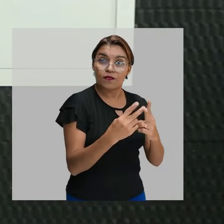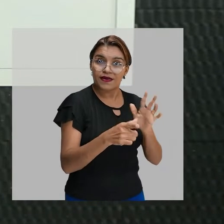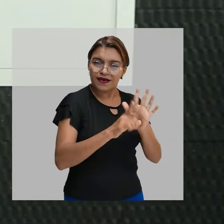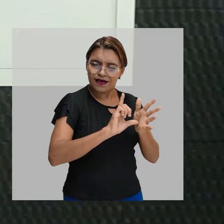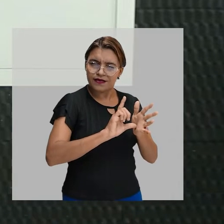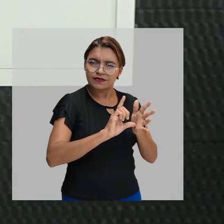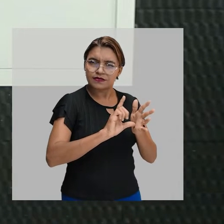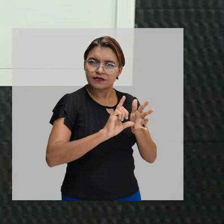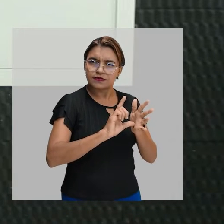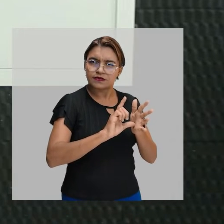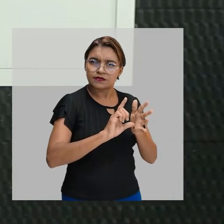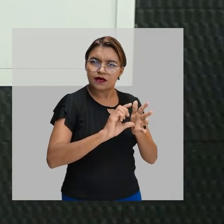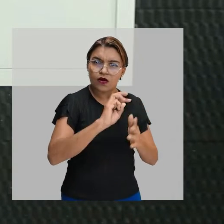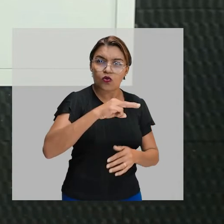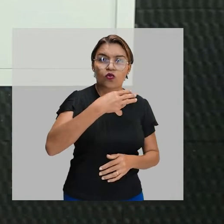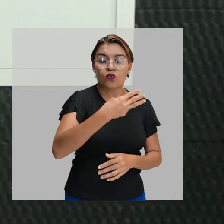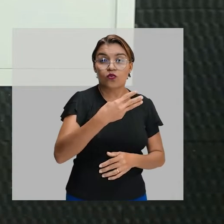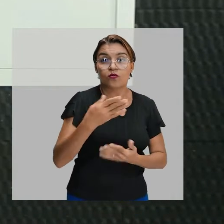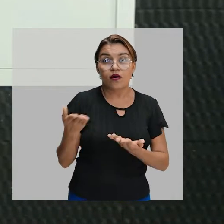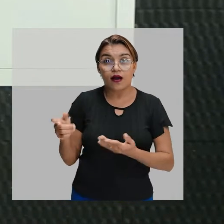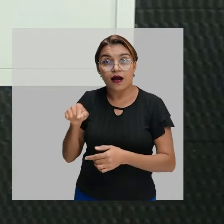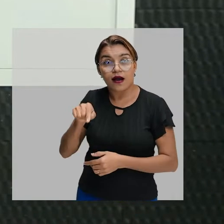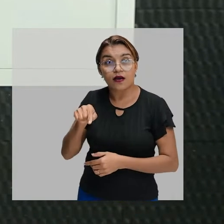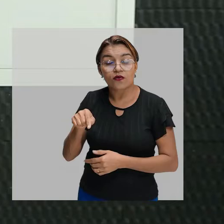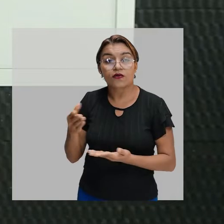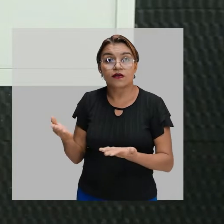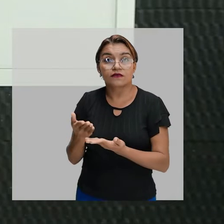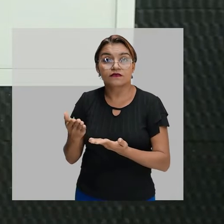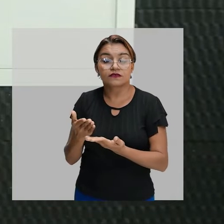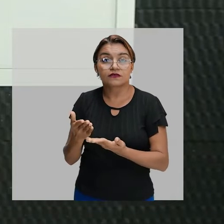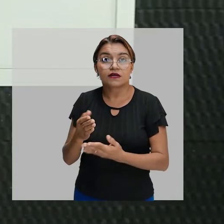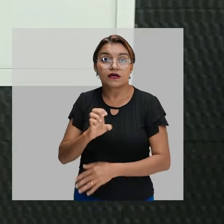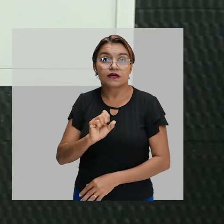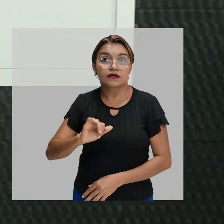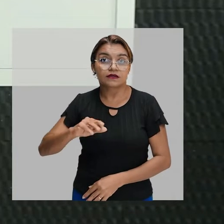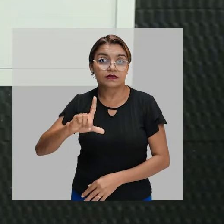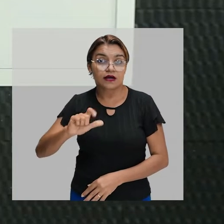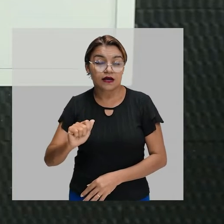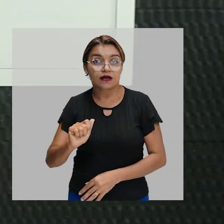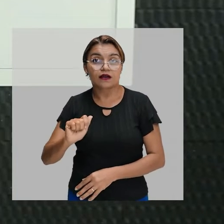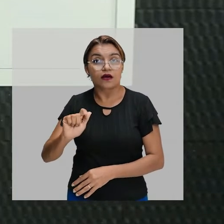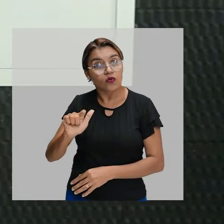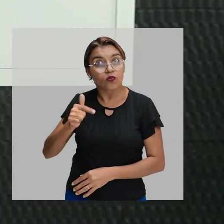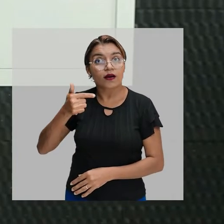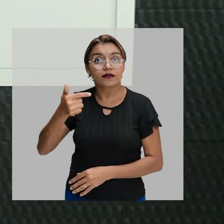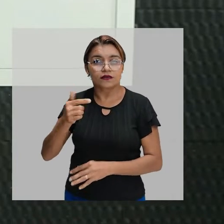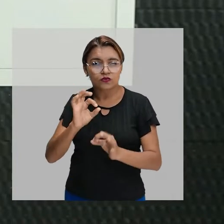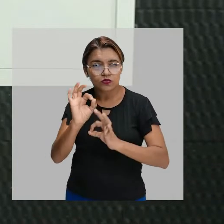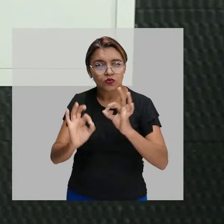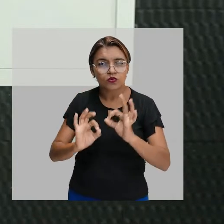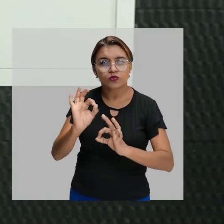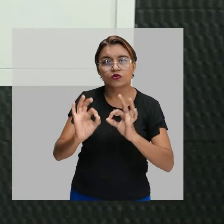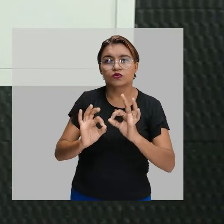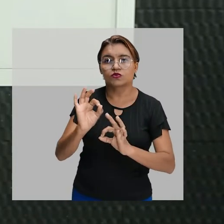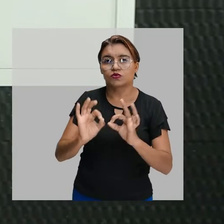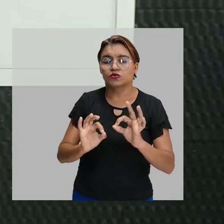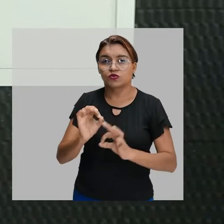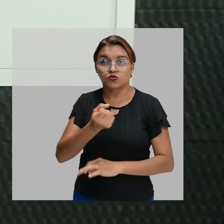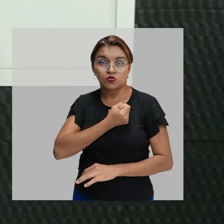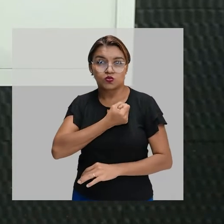é aqui eu tenho que fazer o que é levar esse canal quadrado para você ajustar a unidade